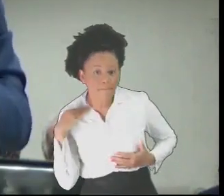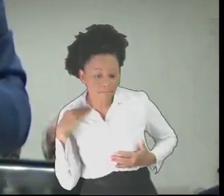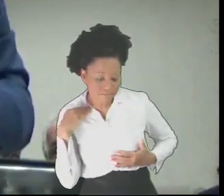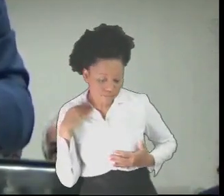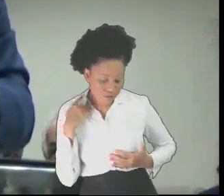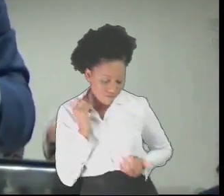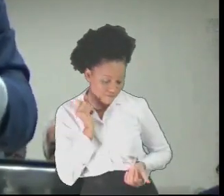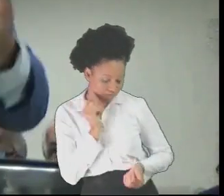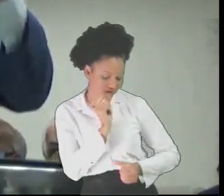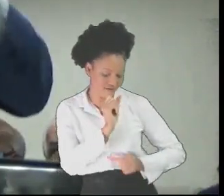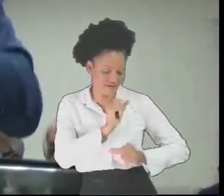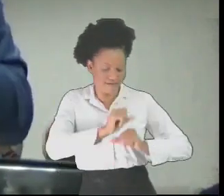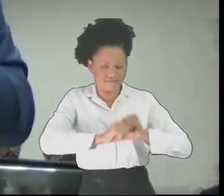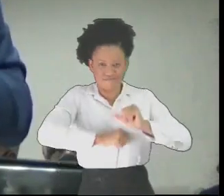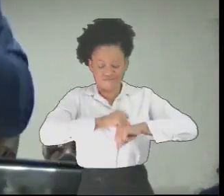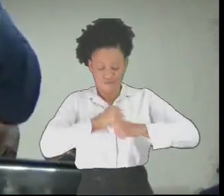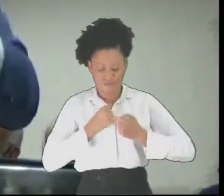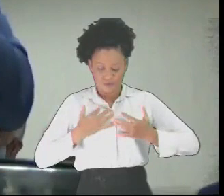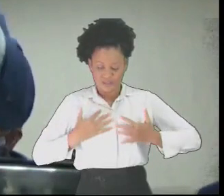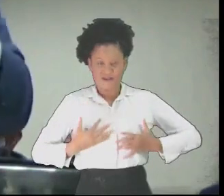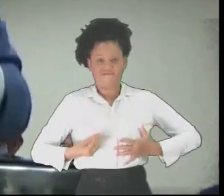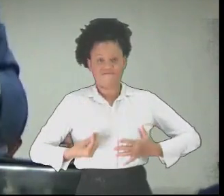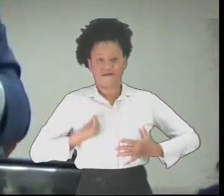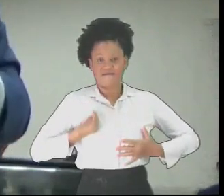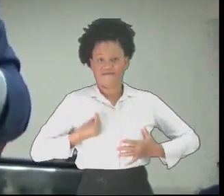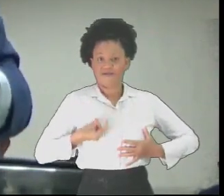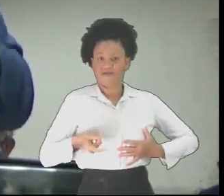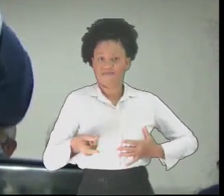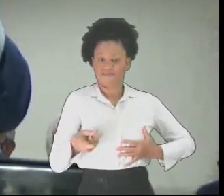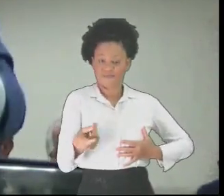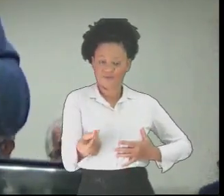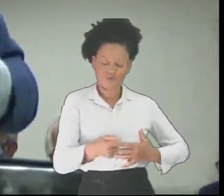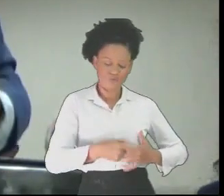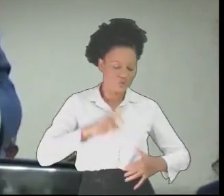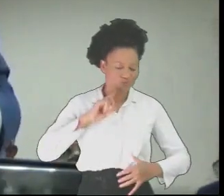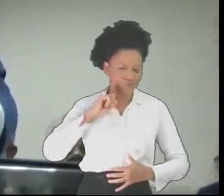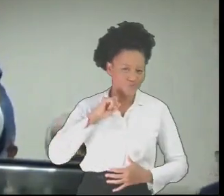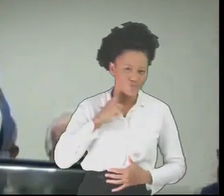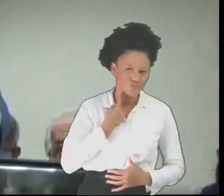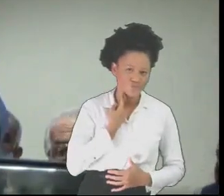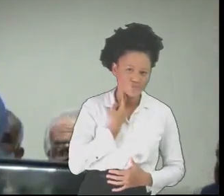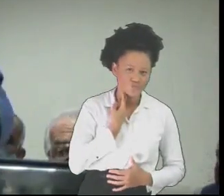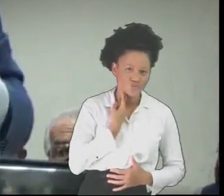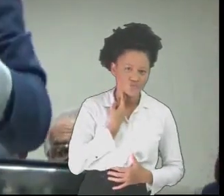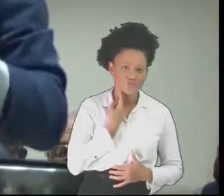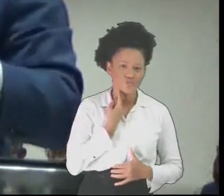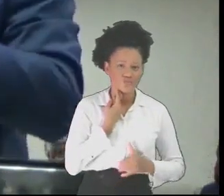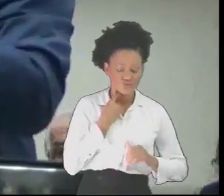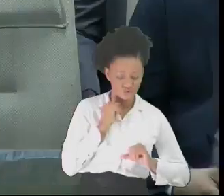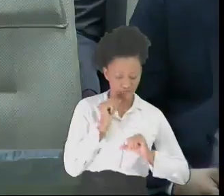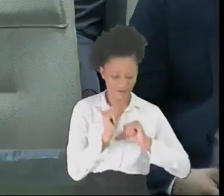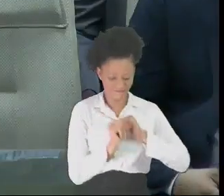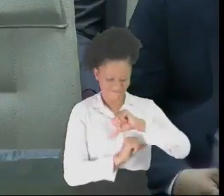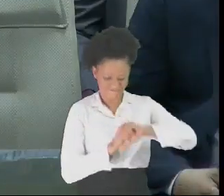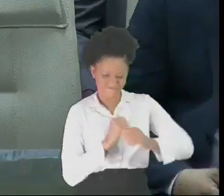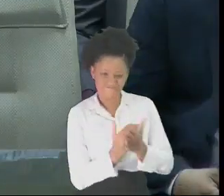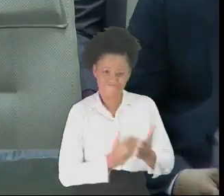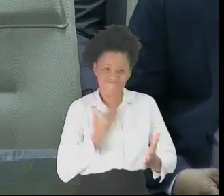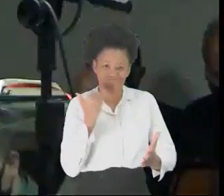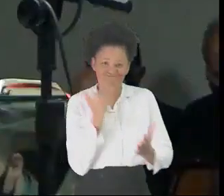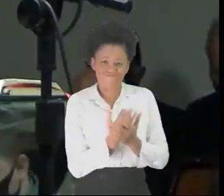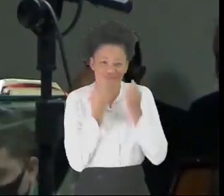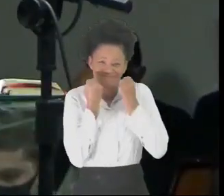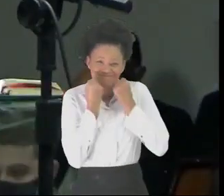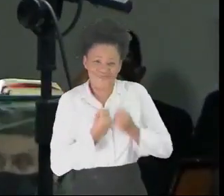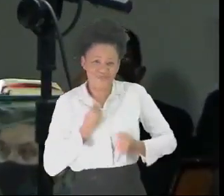de quê? Da imortalidade. E o que é corruptível vai se revestir de quê? Então, nesse dia, o